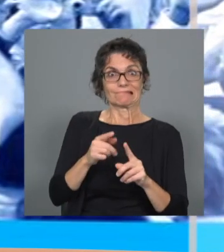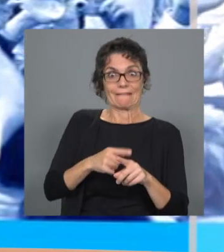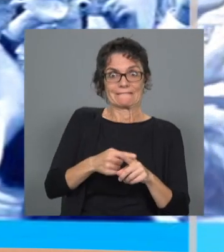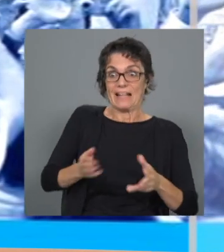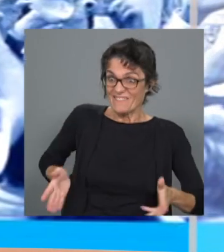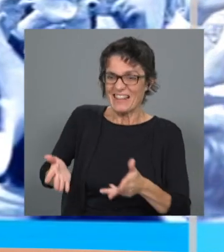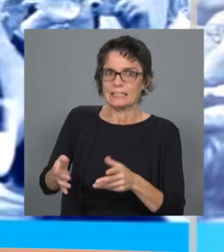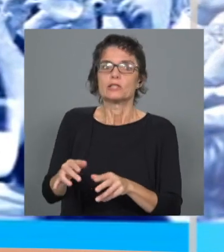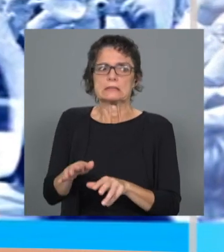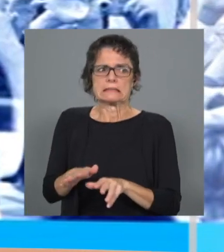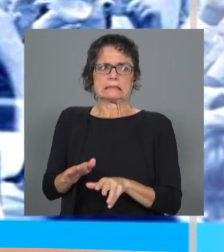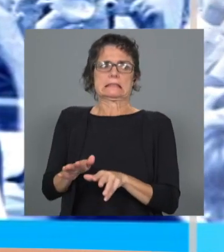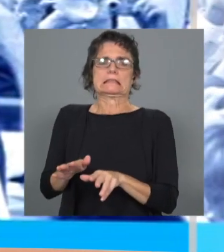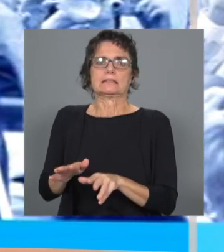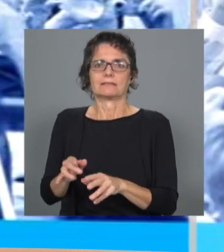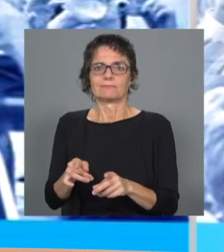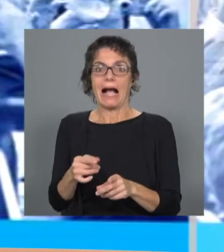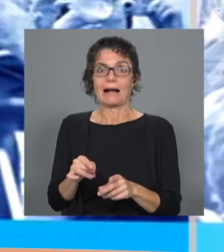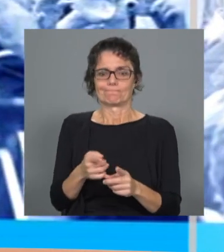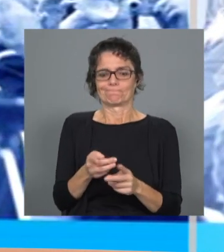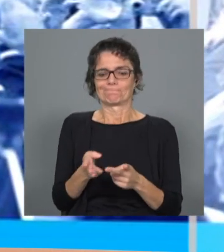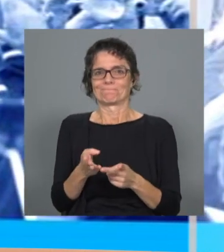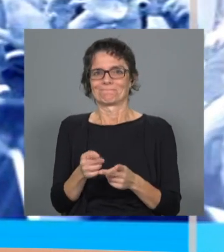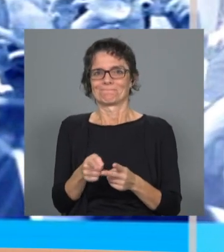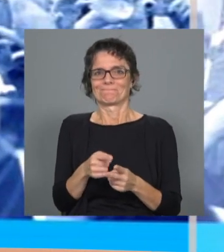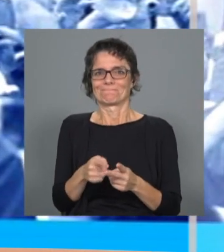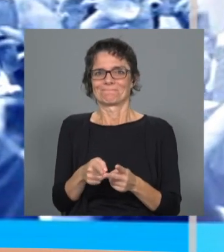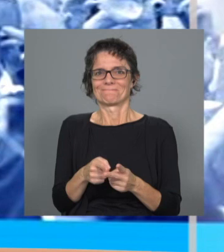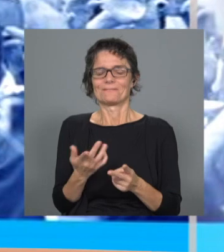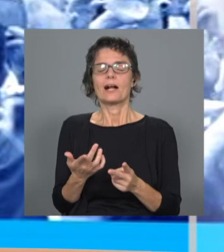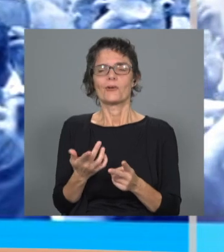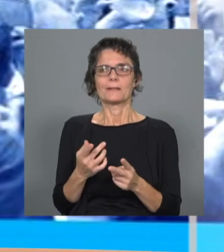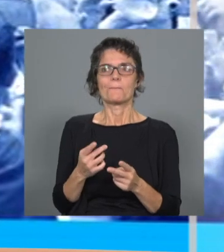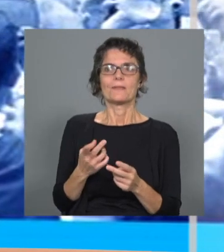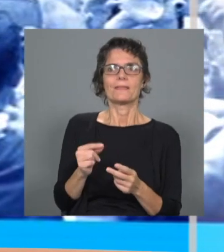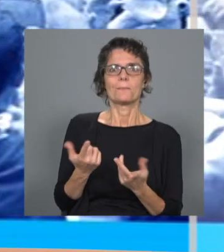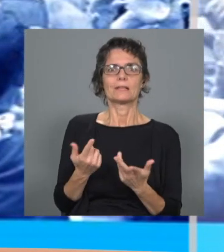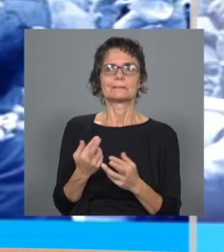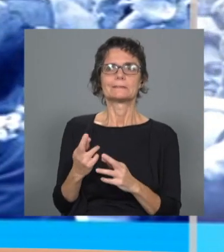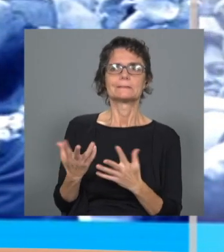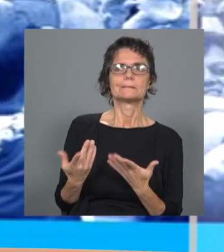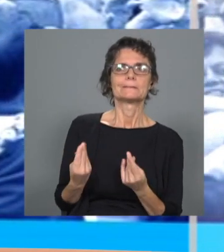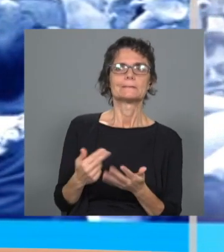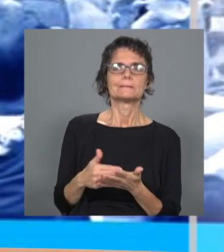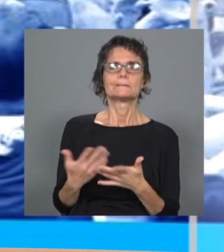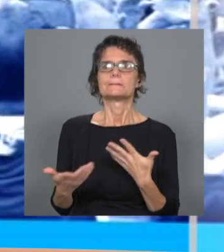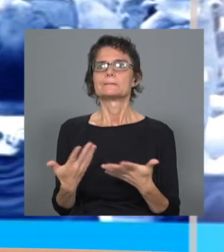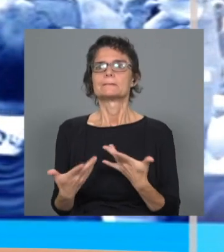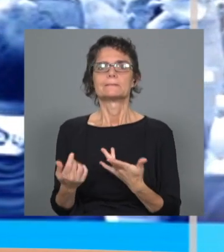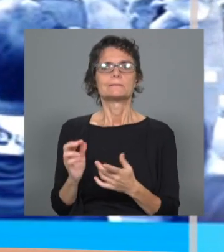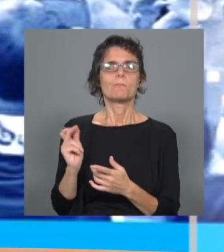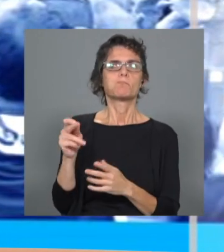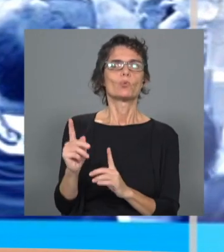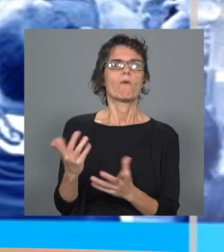nota-se. Agora, eu acho que há também um grande clima de expectativa porque não se sabe exatamente para onde se vai, o que não